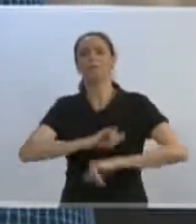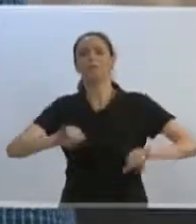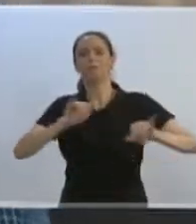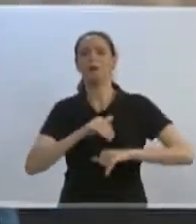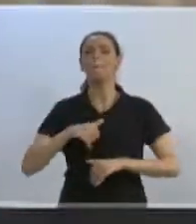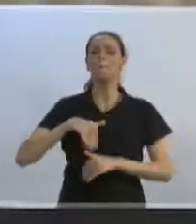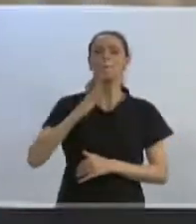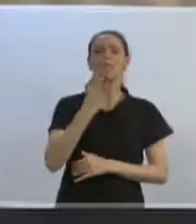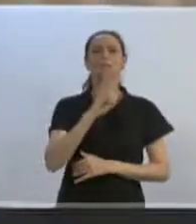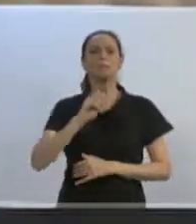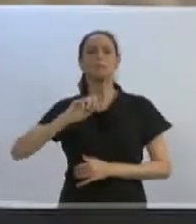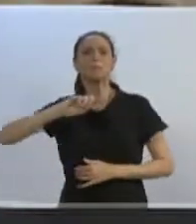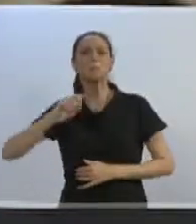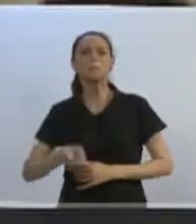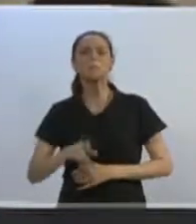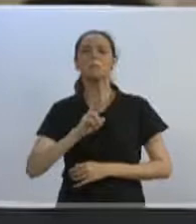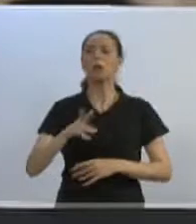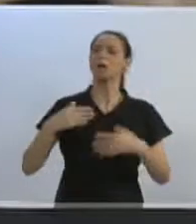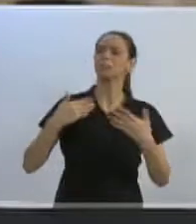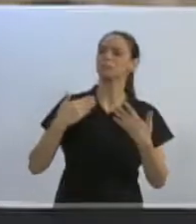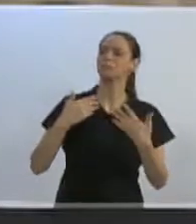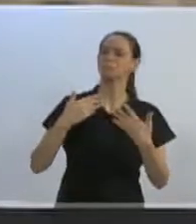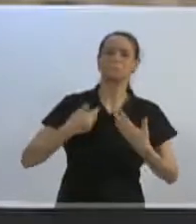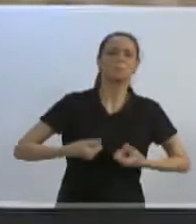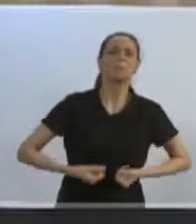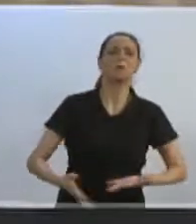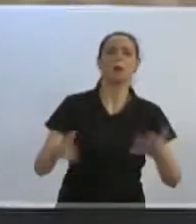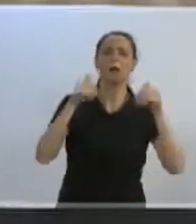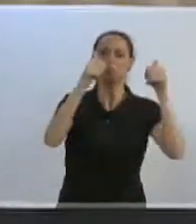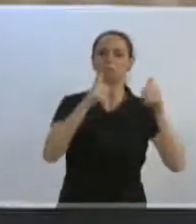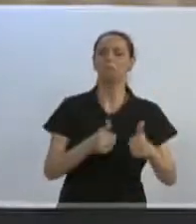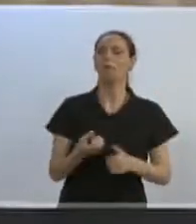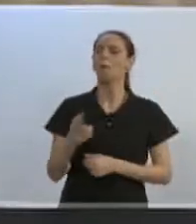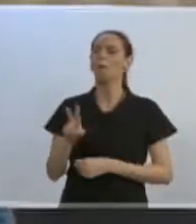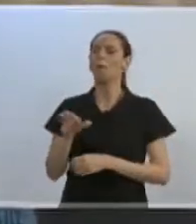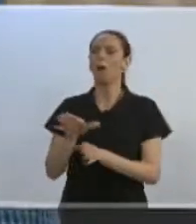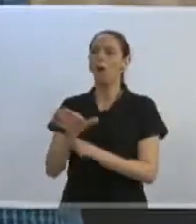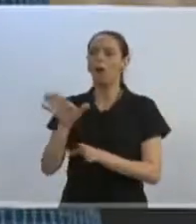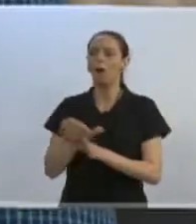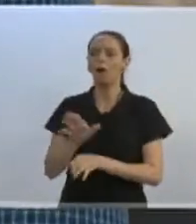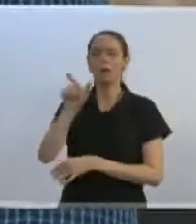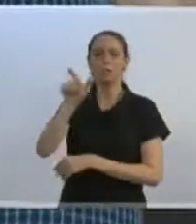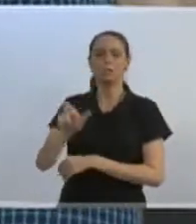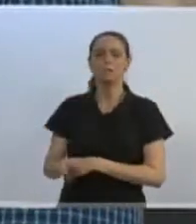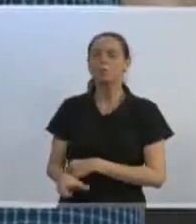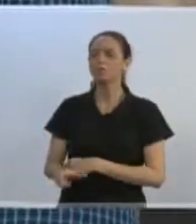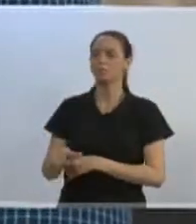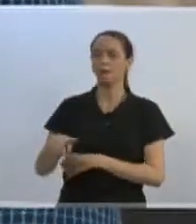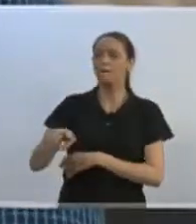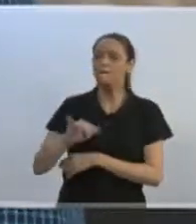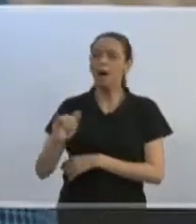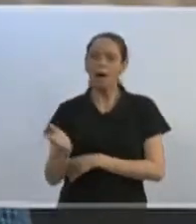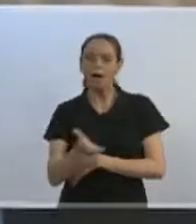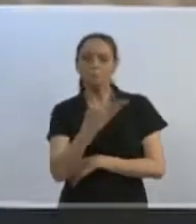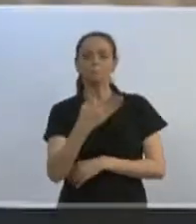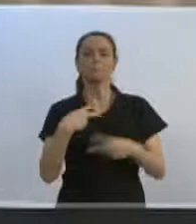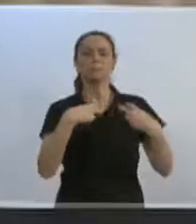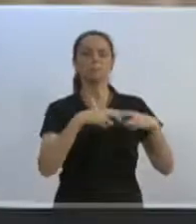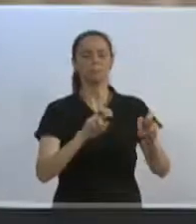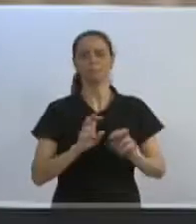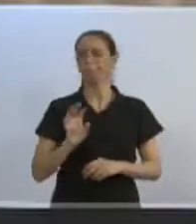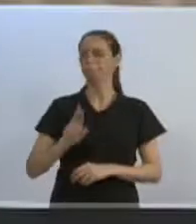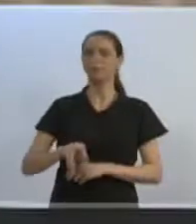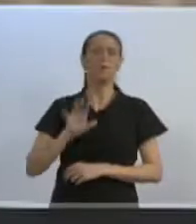mil gastos, não educando a população ou então, de alguma outra forma, estimulando a